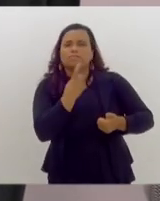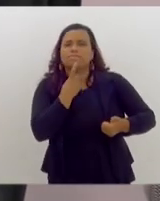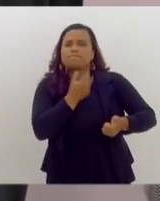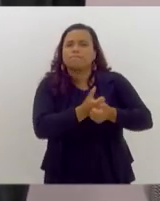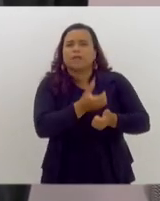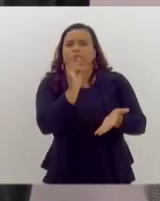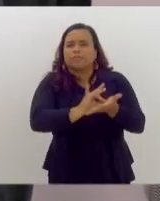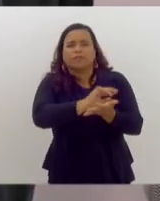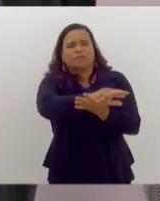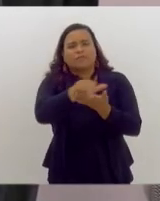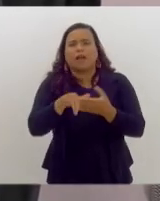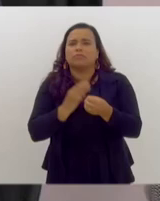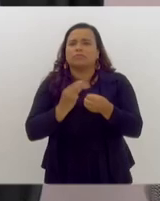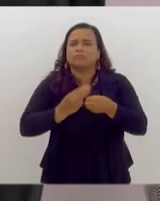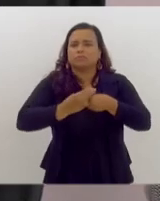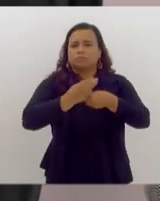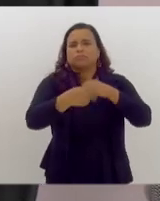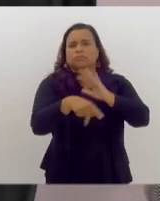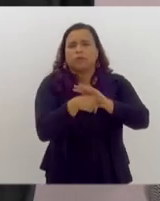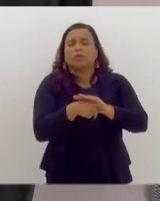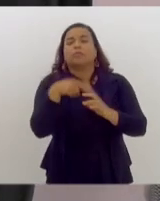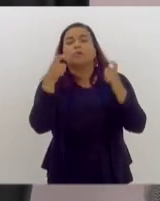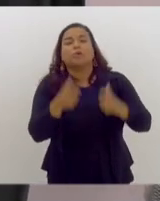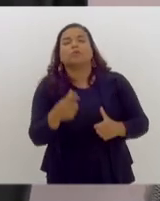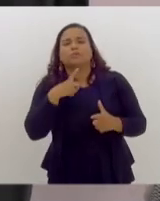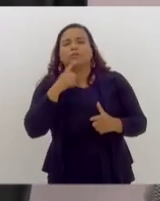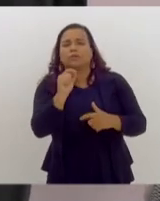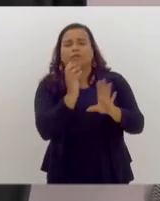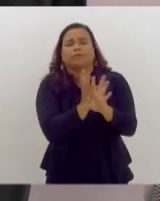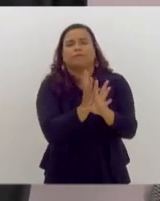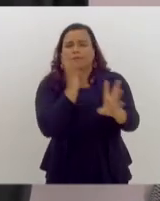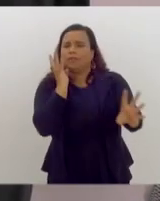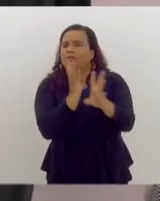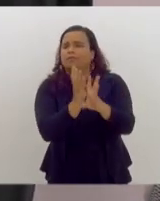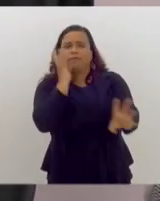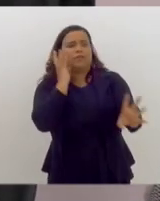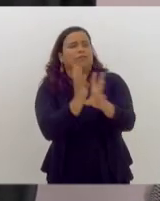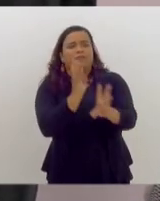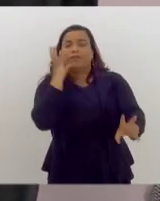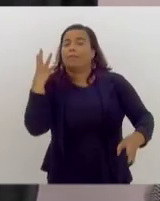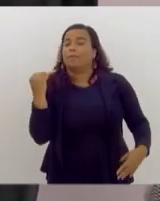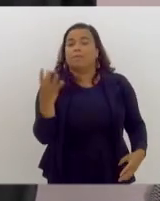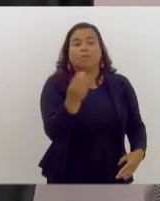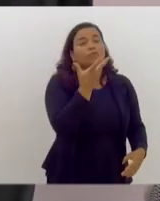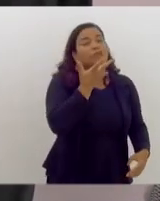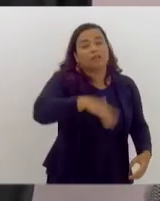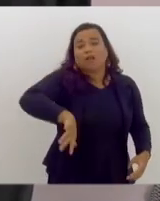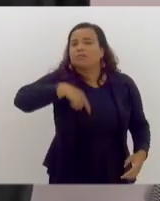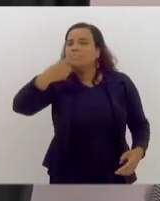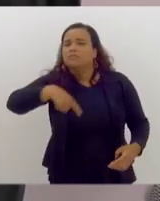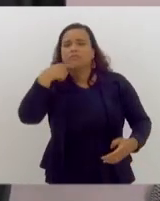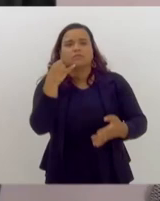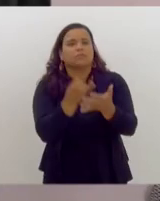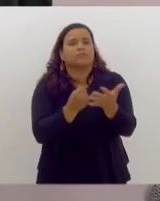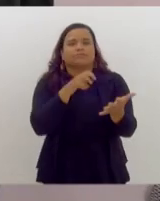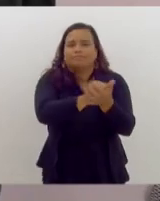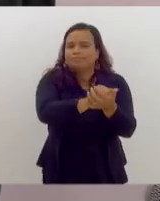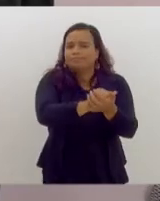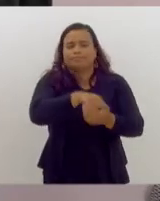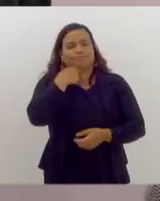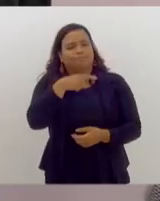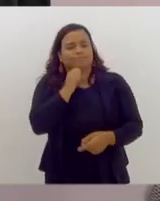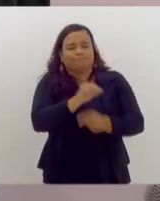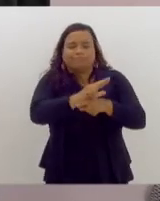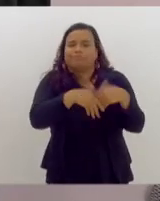de vários municípios onde a gente tem filas com milhares e milhares de crianças sem conseguirem se matricular. Por